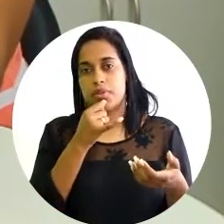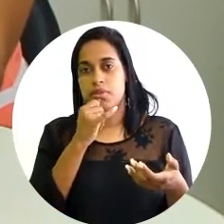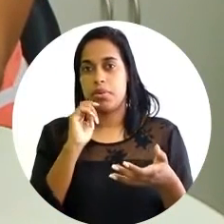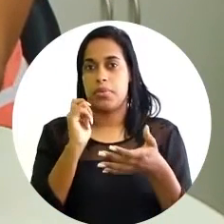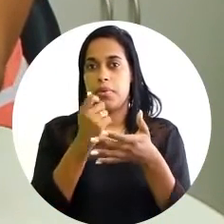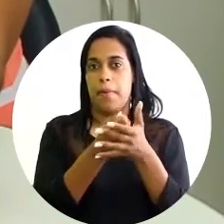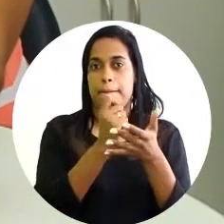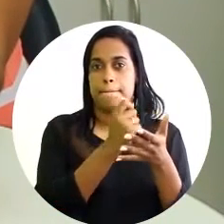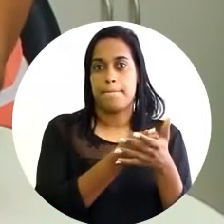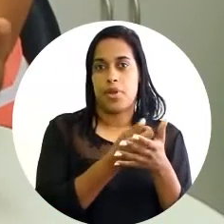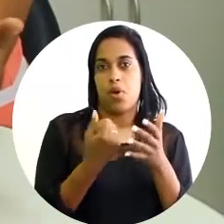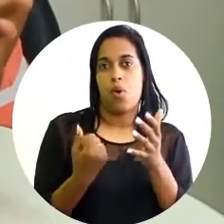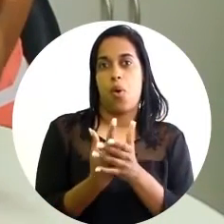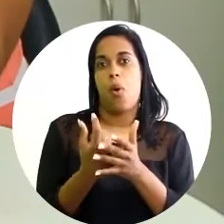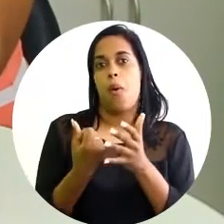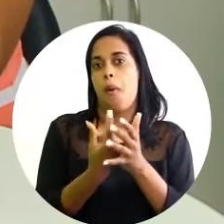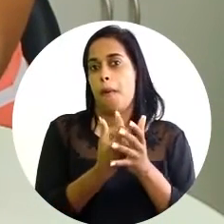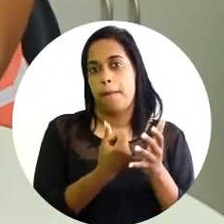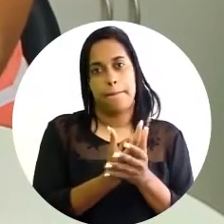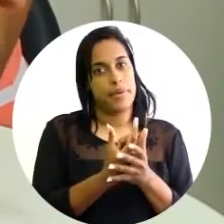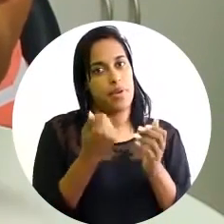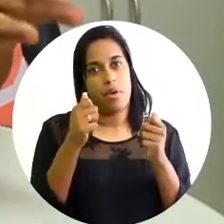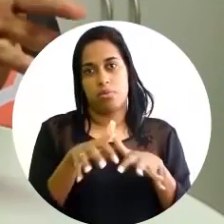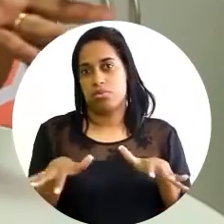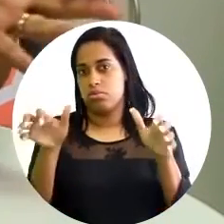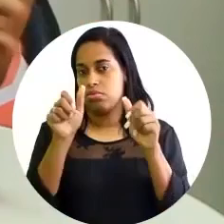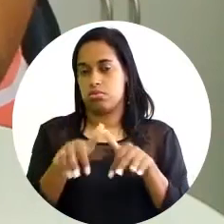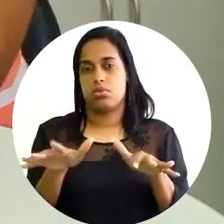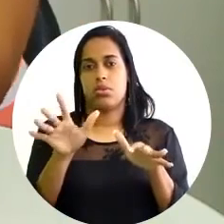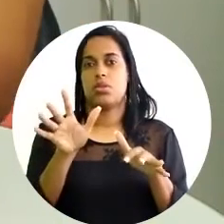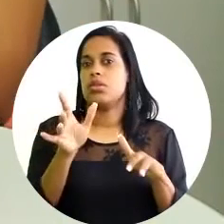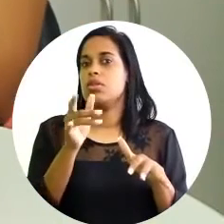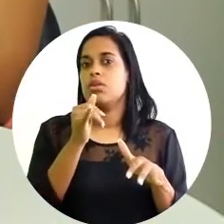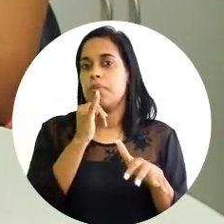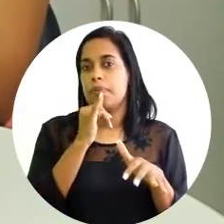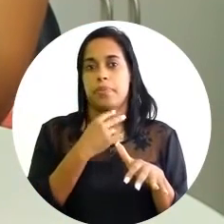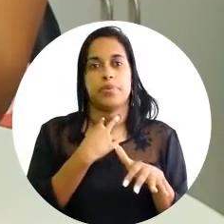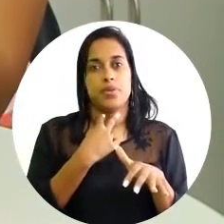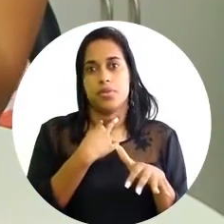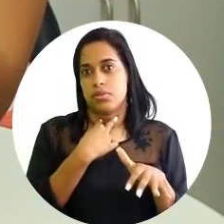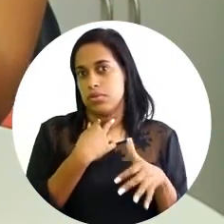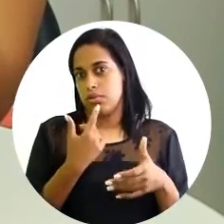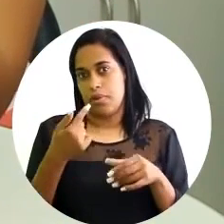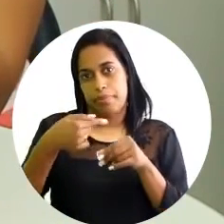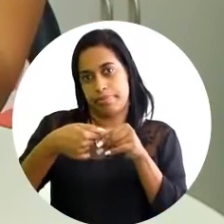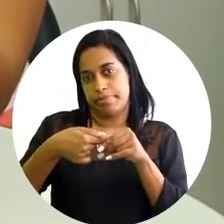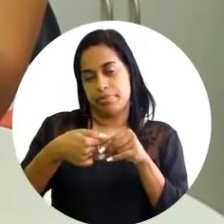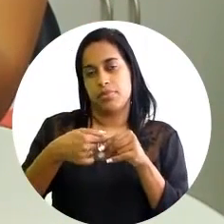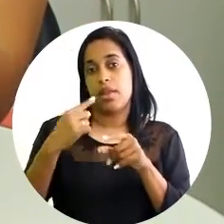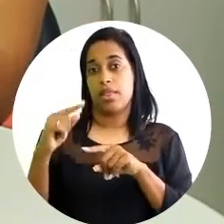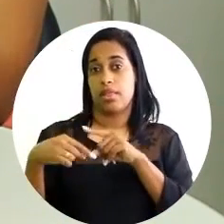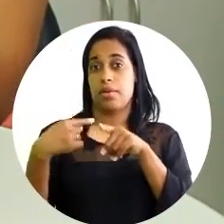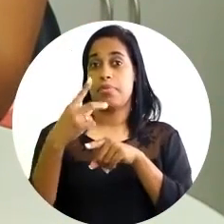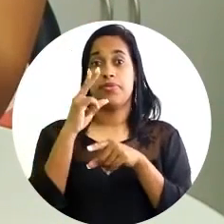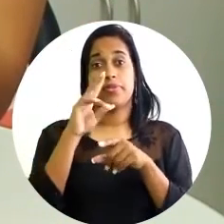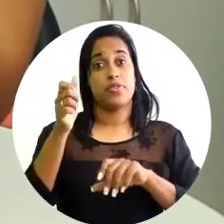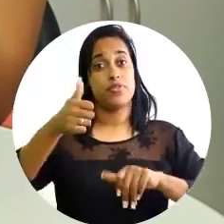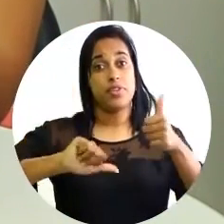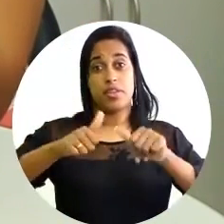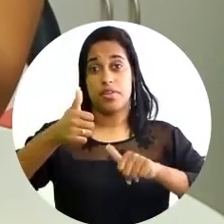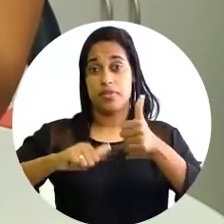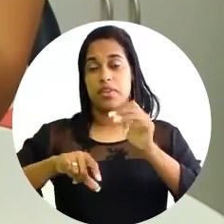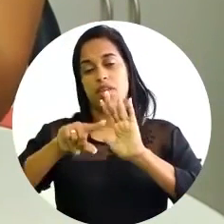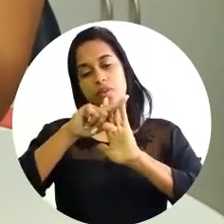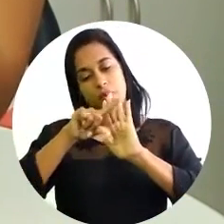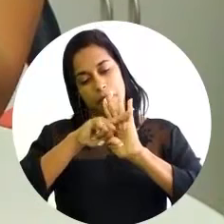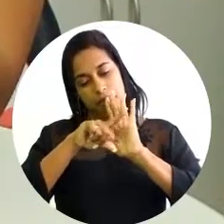com compra, aquisição, despesa com combustível, não pode. Então, vocês depois